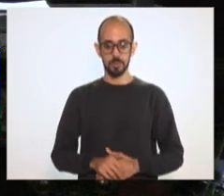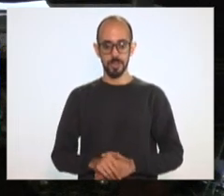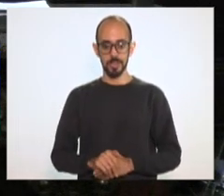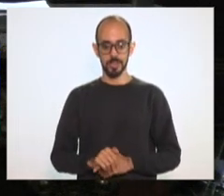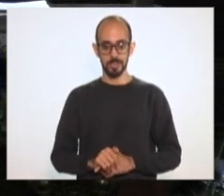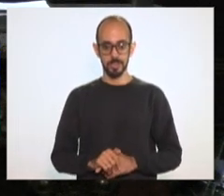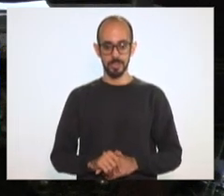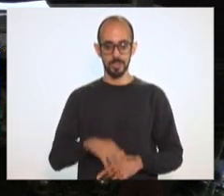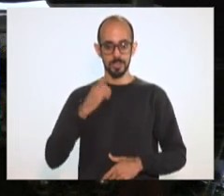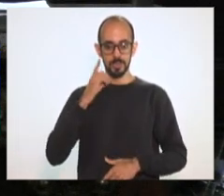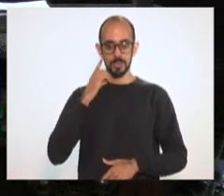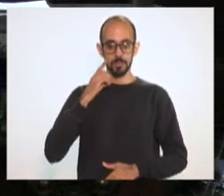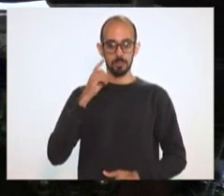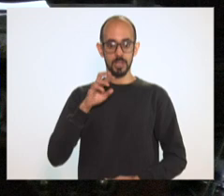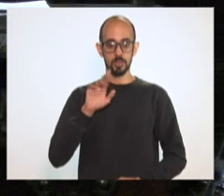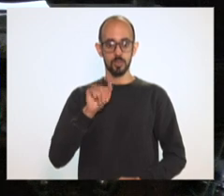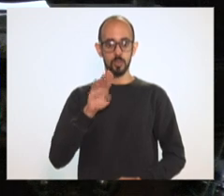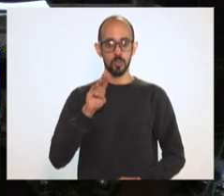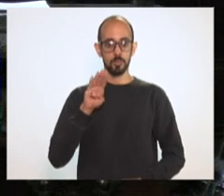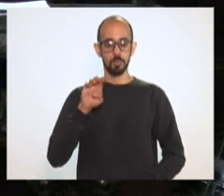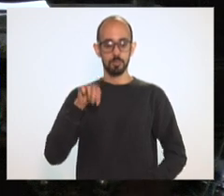deputado Rubem Bontempo